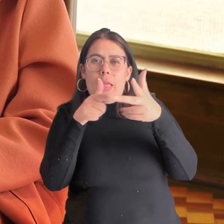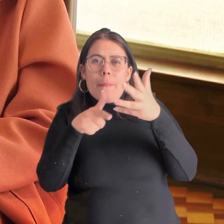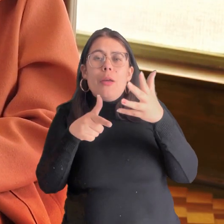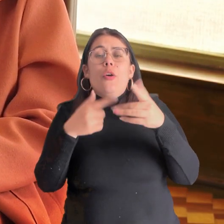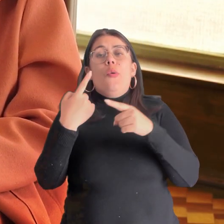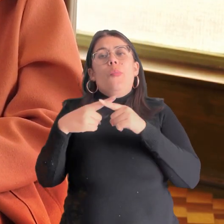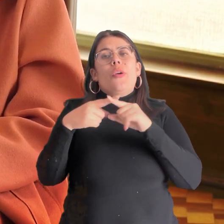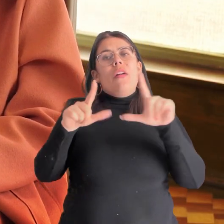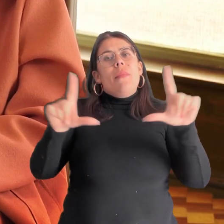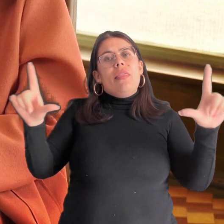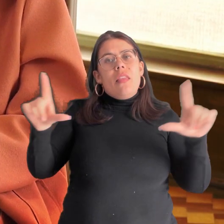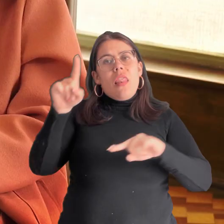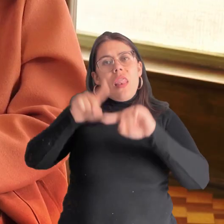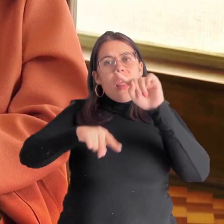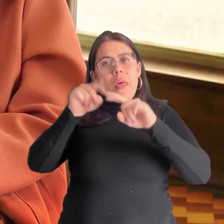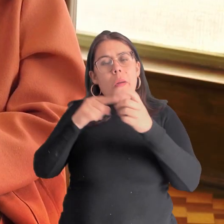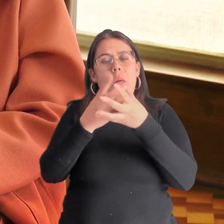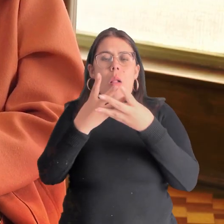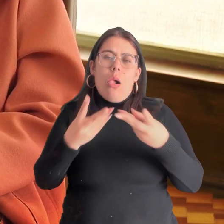do material.